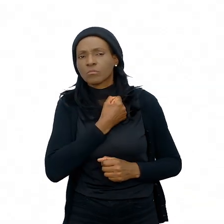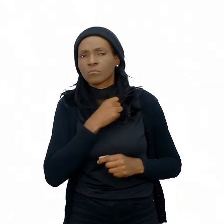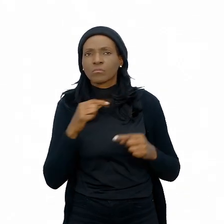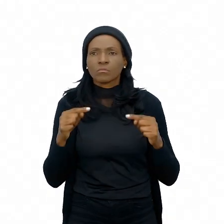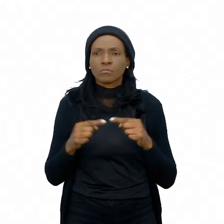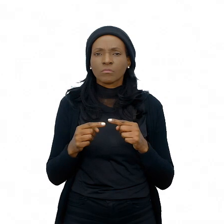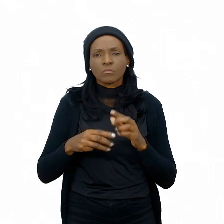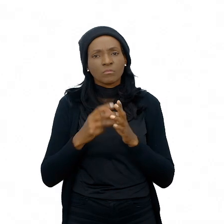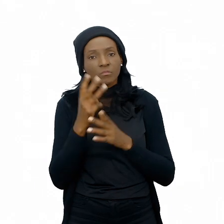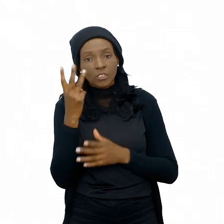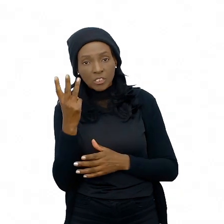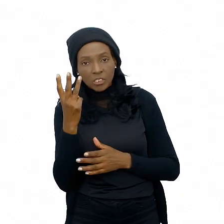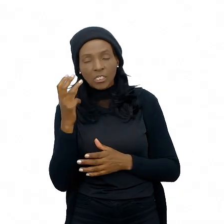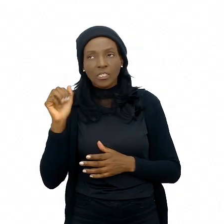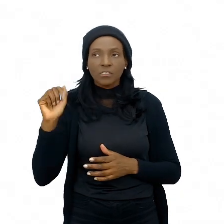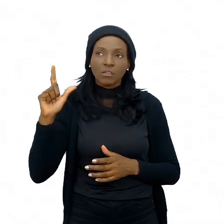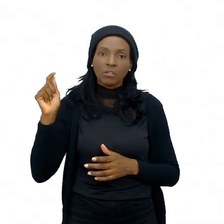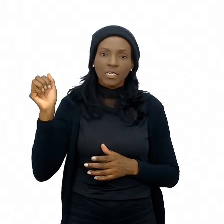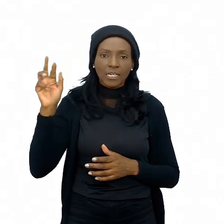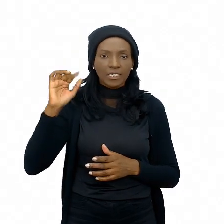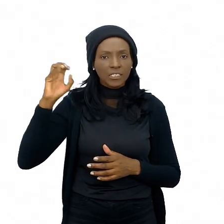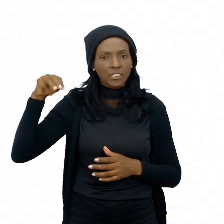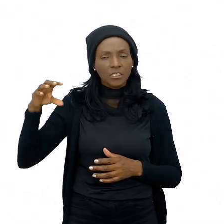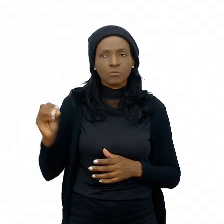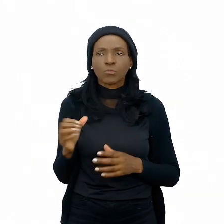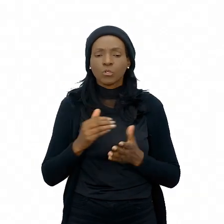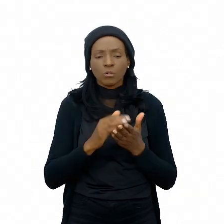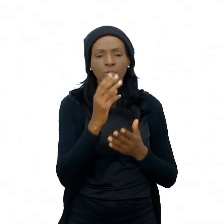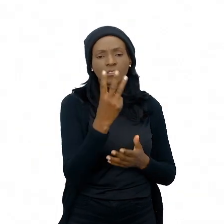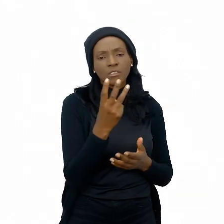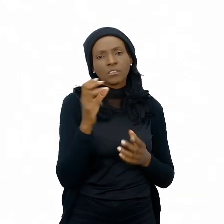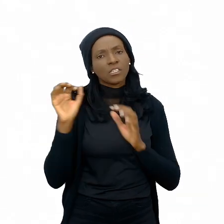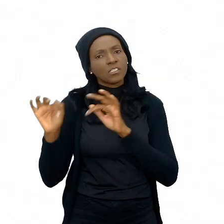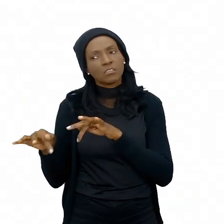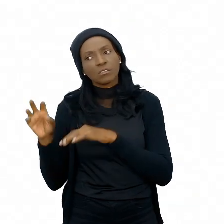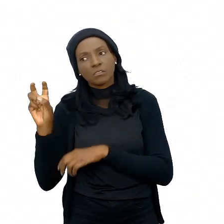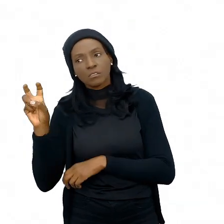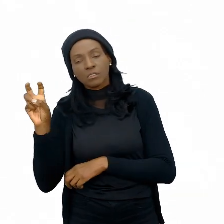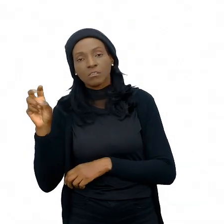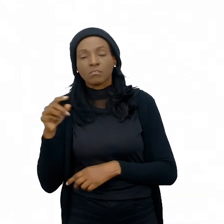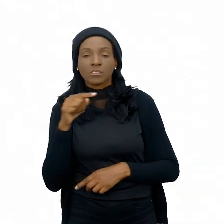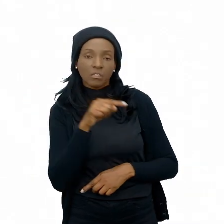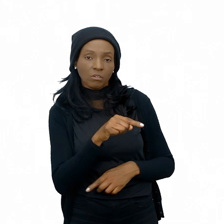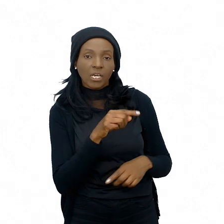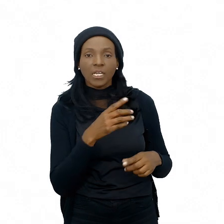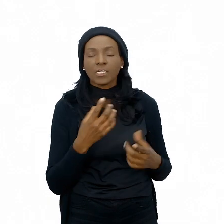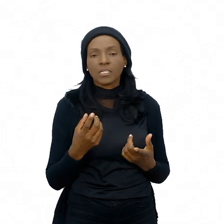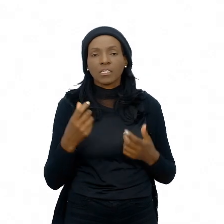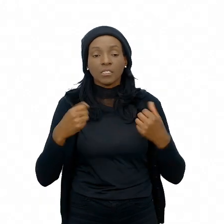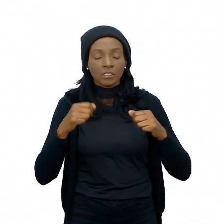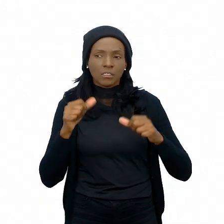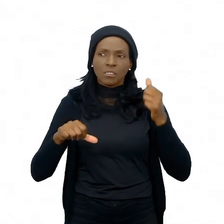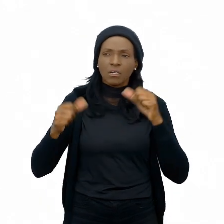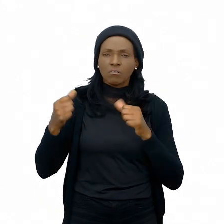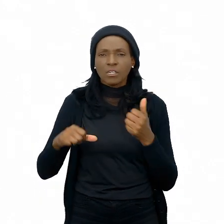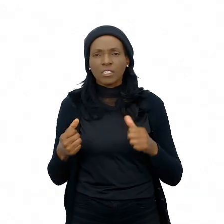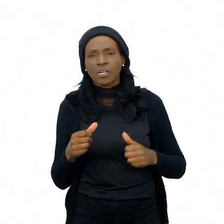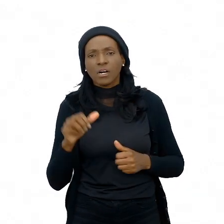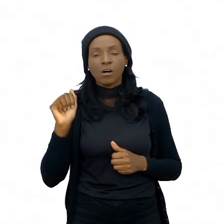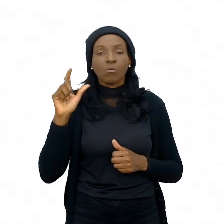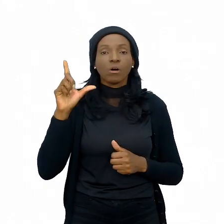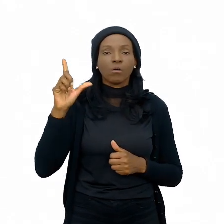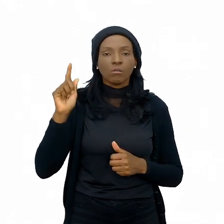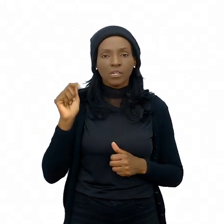3 algarismos, que começa com 3 e termina com 5. Neste caso, os estudantes terão que analisar o algarismo do